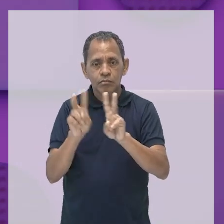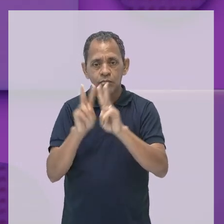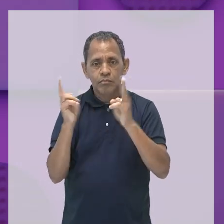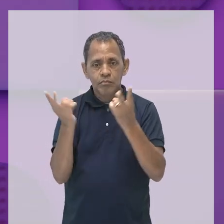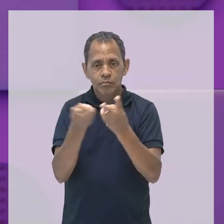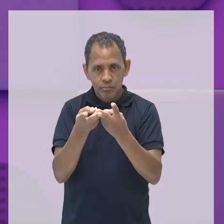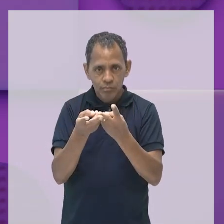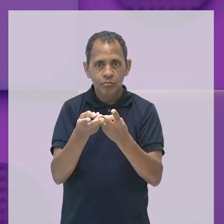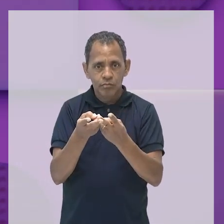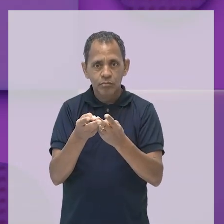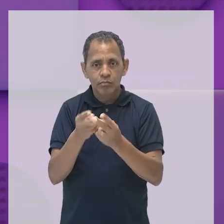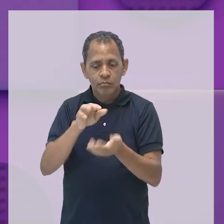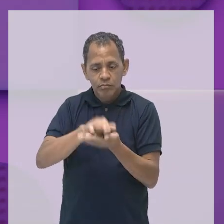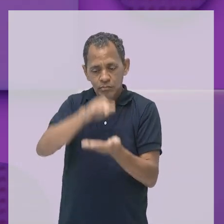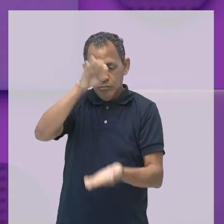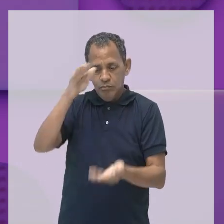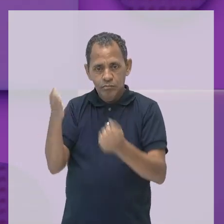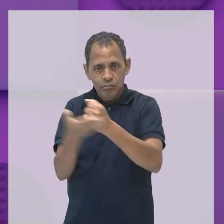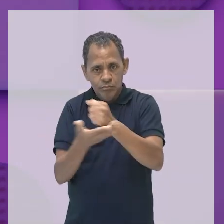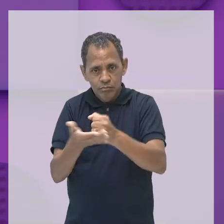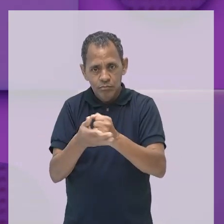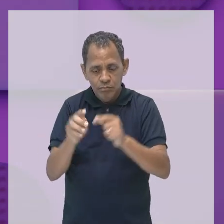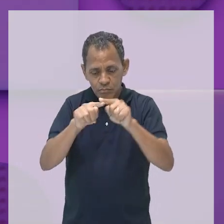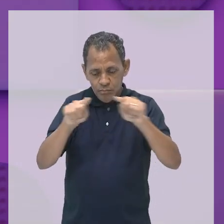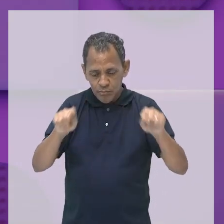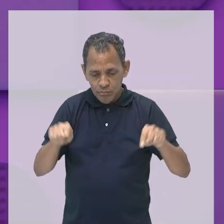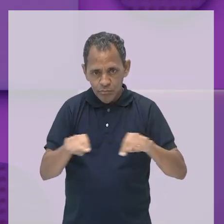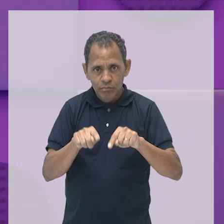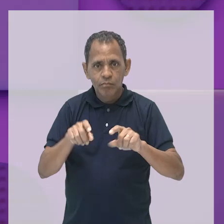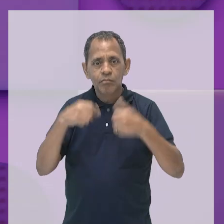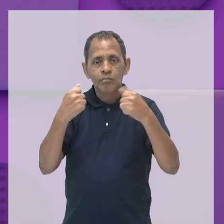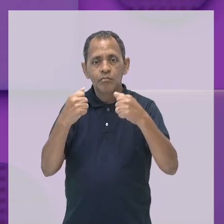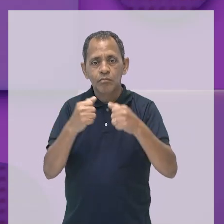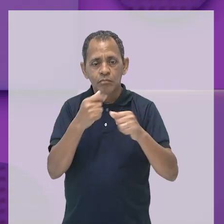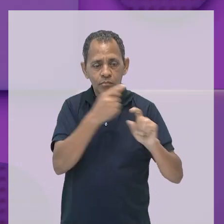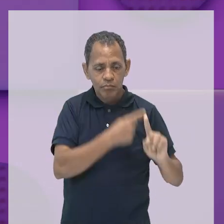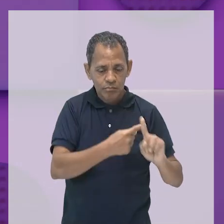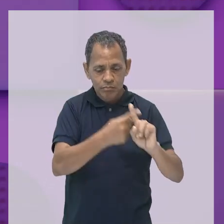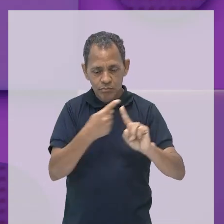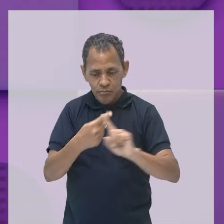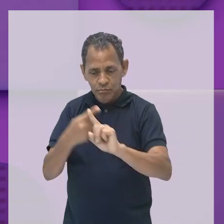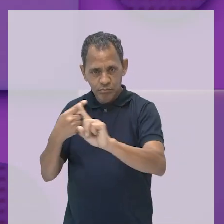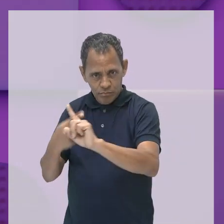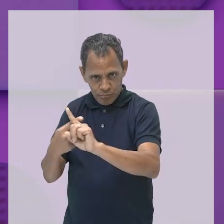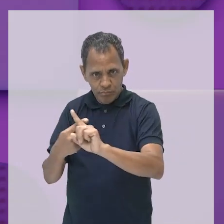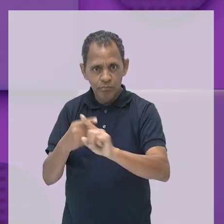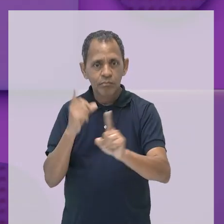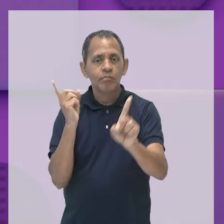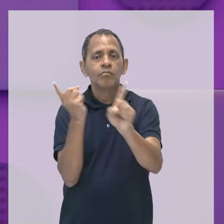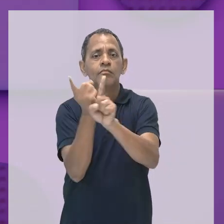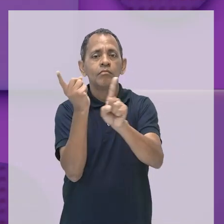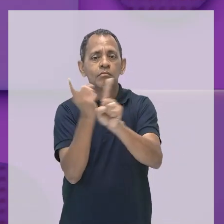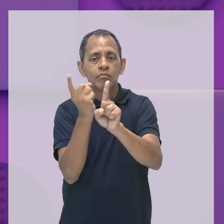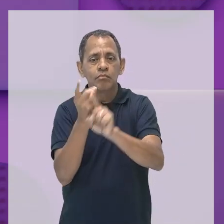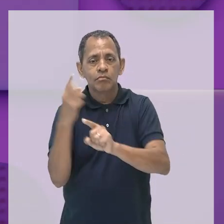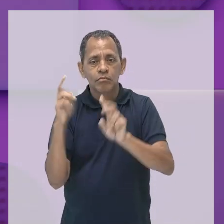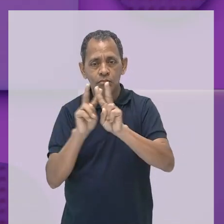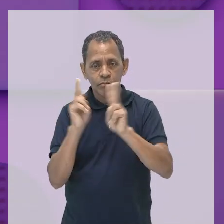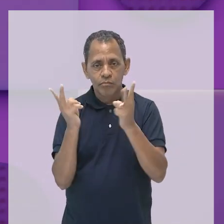têm bases quadrangulares, né? Onde eu só preciso multiplicar aí as 3 medidas e chegar aí na medida do